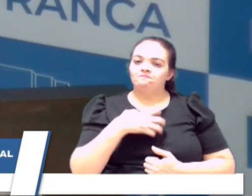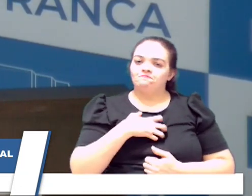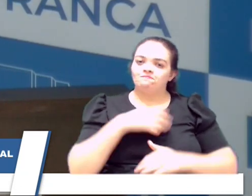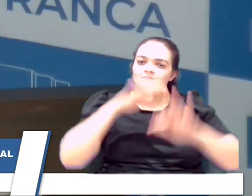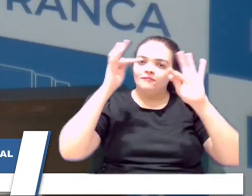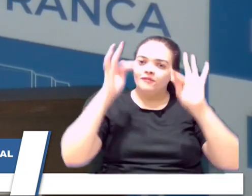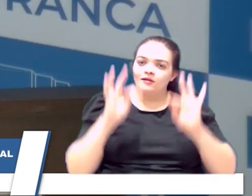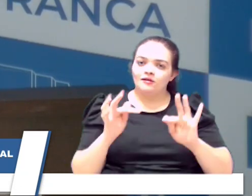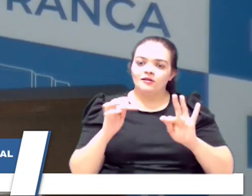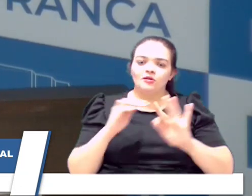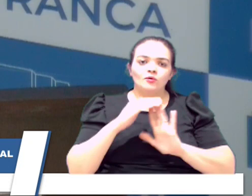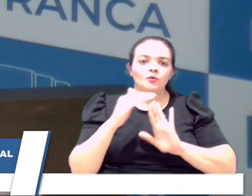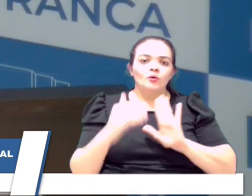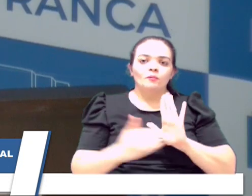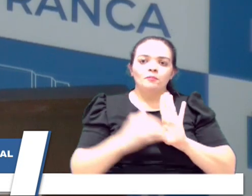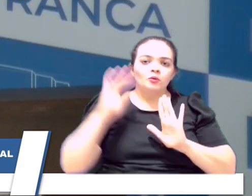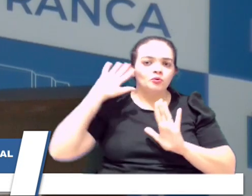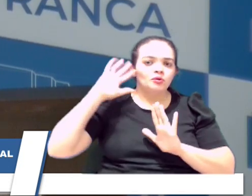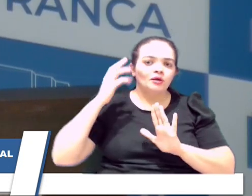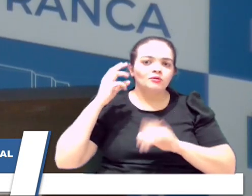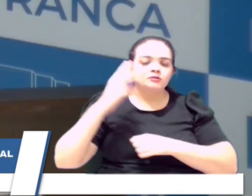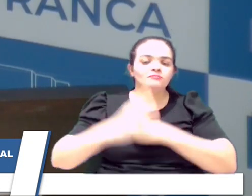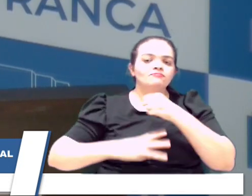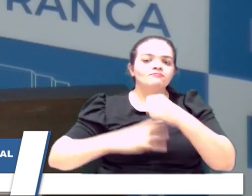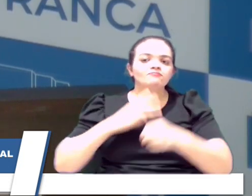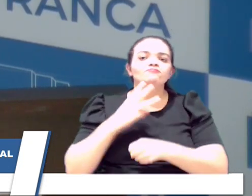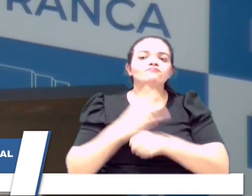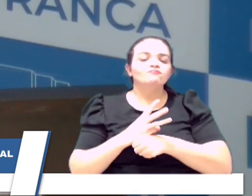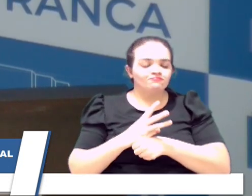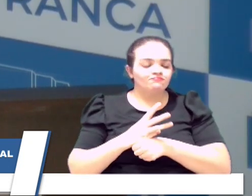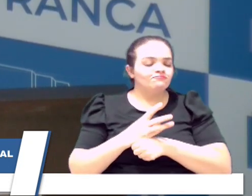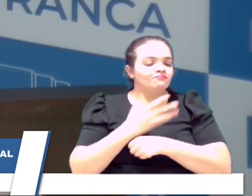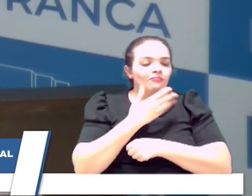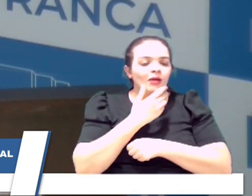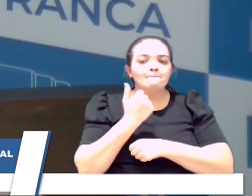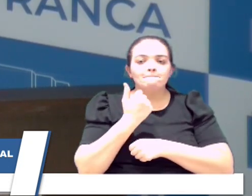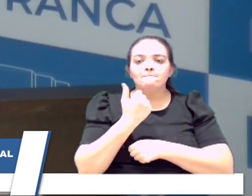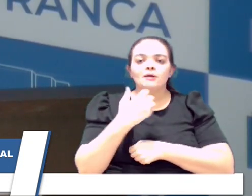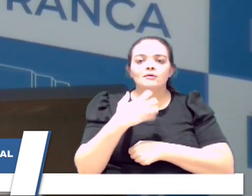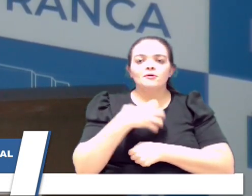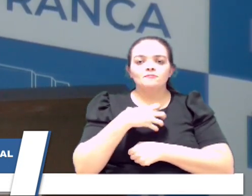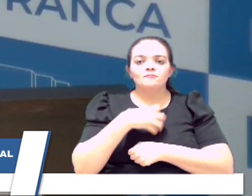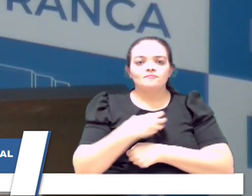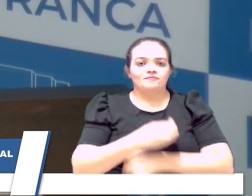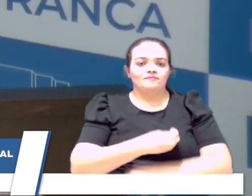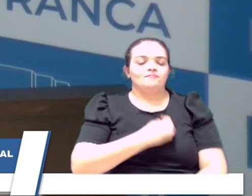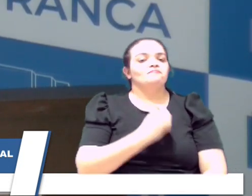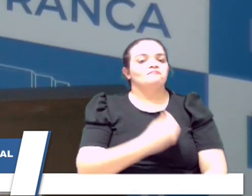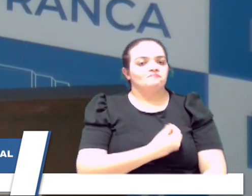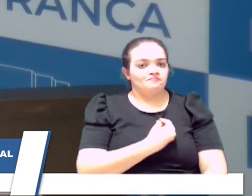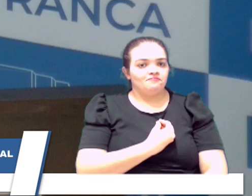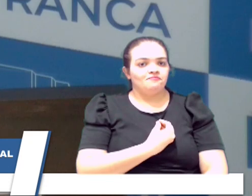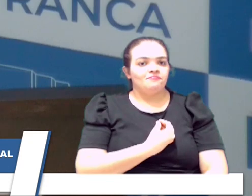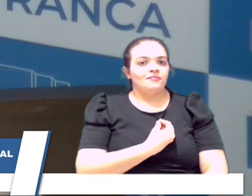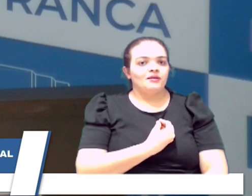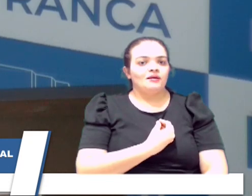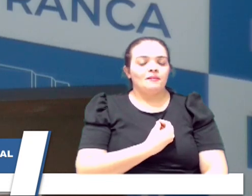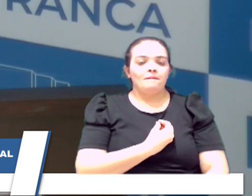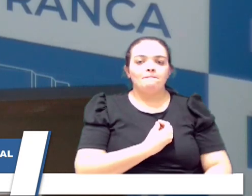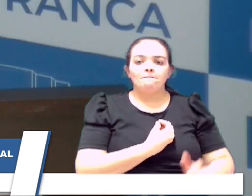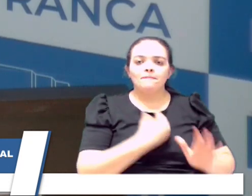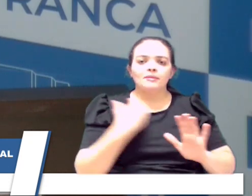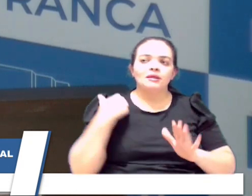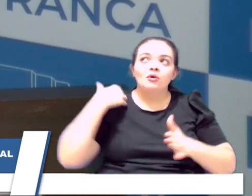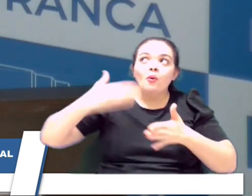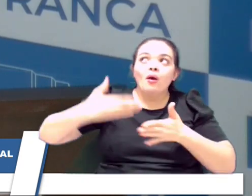por tudo que aconteceu nesses últimos 3 anos. Foram os 3 anos melhores que eu tive na minha vida. Entendeu? De toda a minha vida, que eu não sabia o que eu tinha,